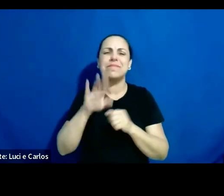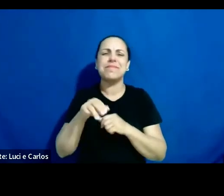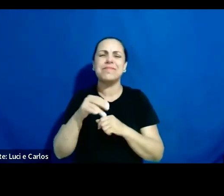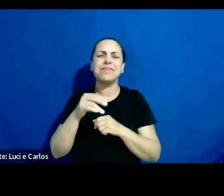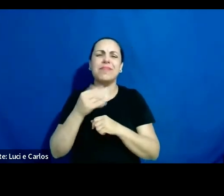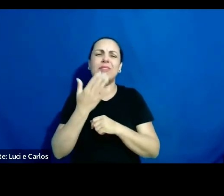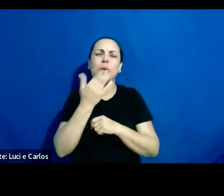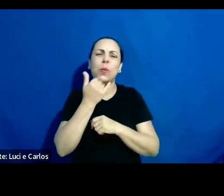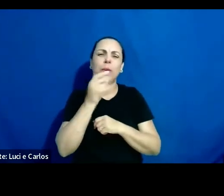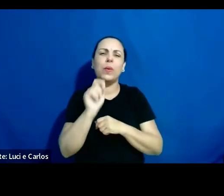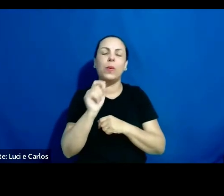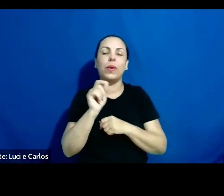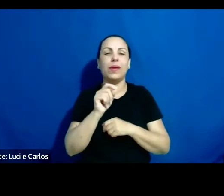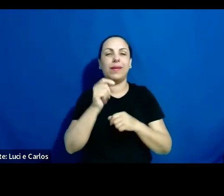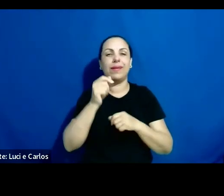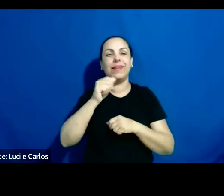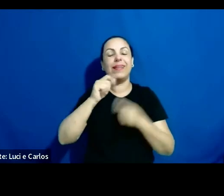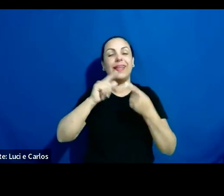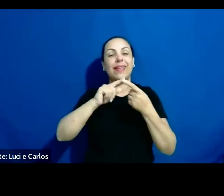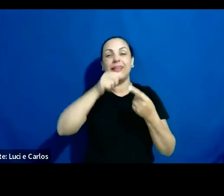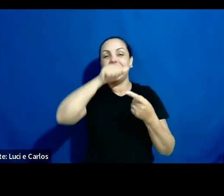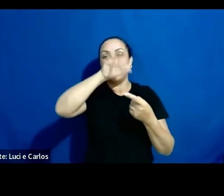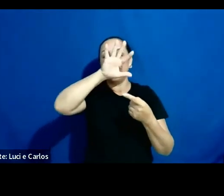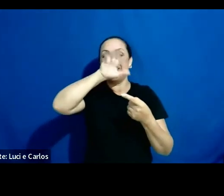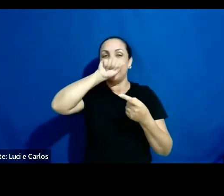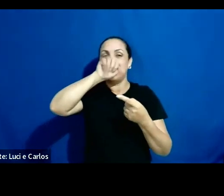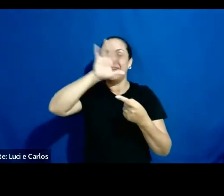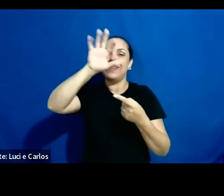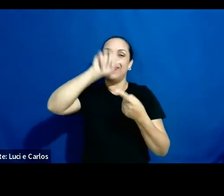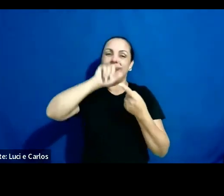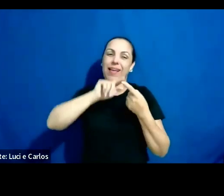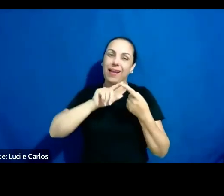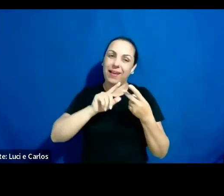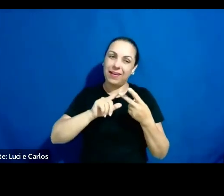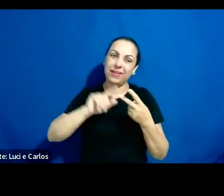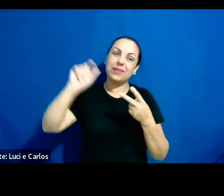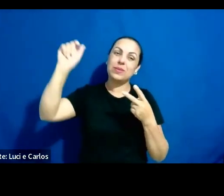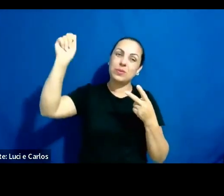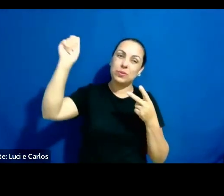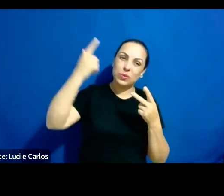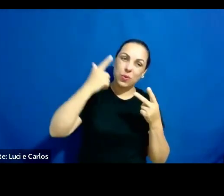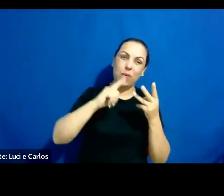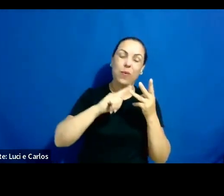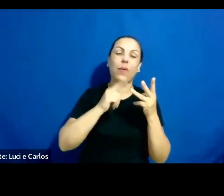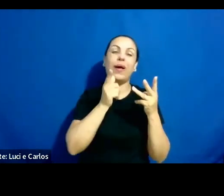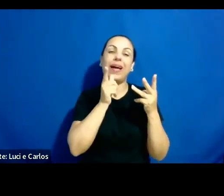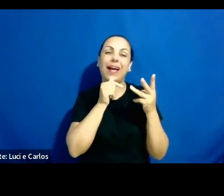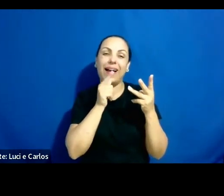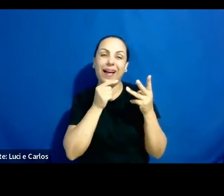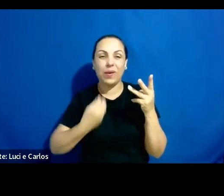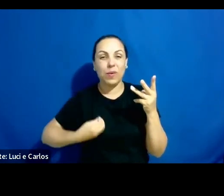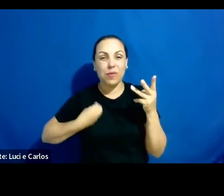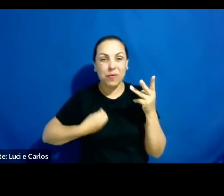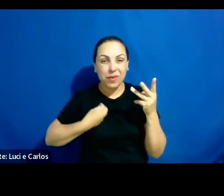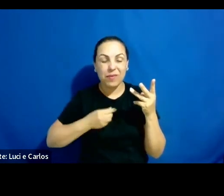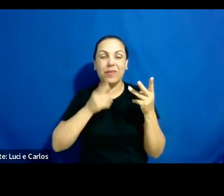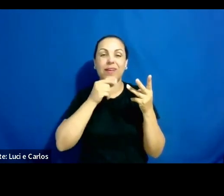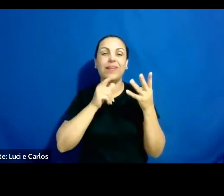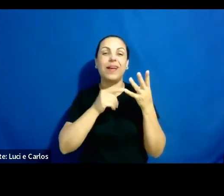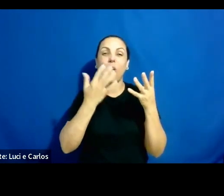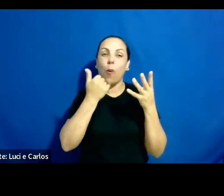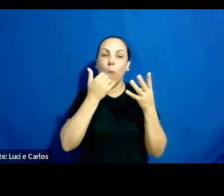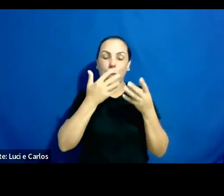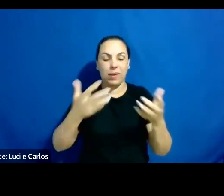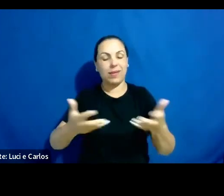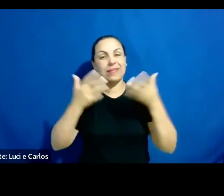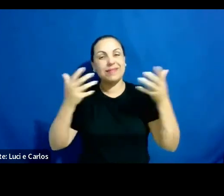ar puro, luz solar, água viva e com vitalidade, alimentação viva,